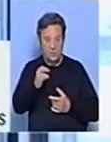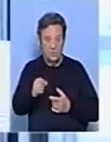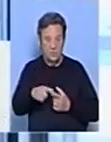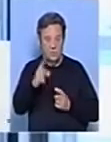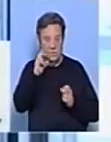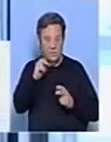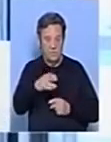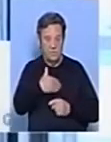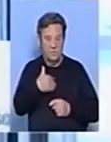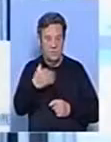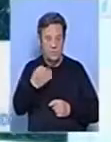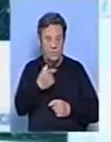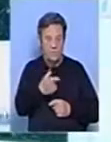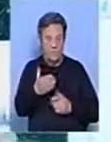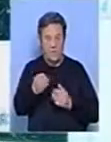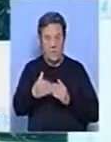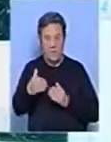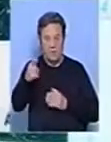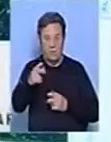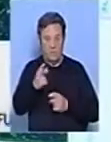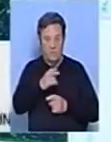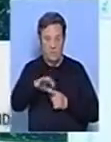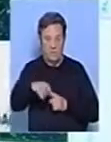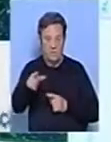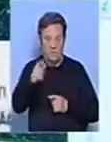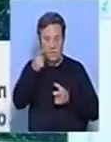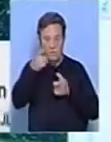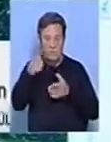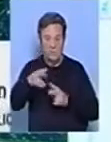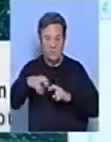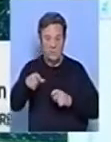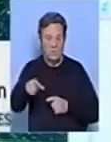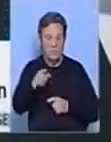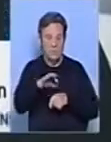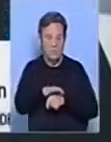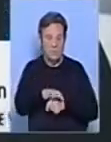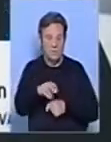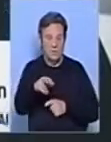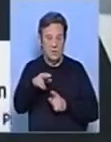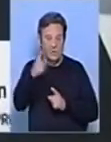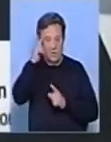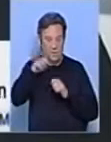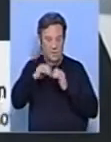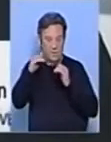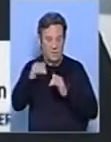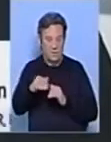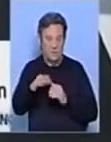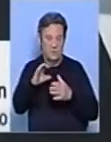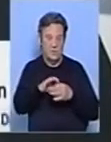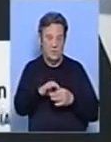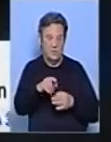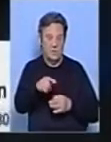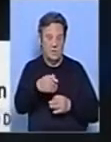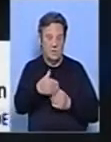no Porto. Mais a norte, na Universidade do Minho, o foco da investigação são as doenças neurodegenerativas associadas